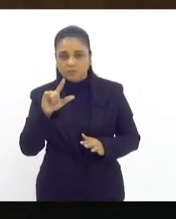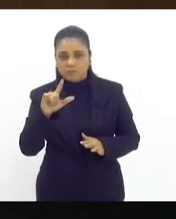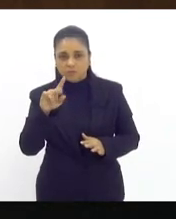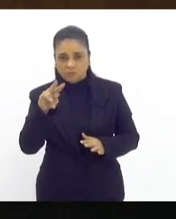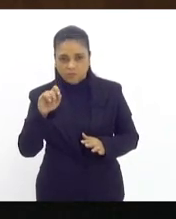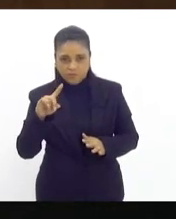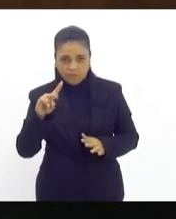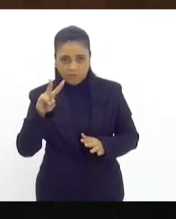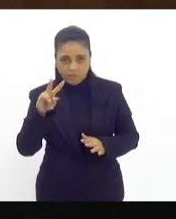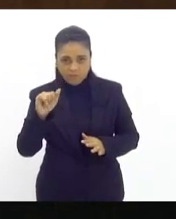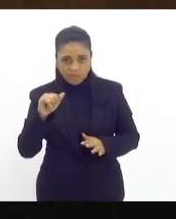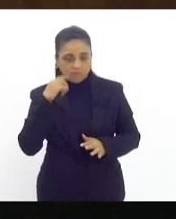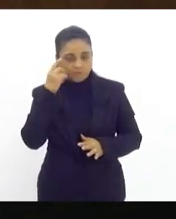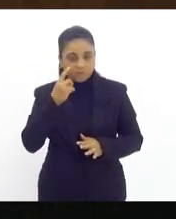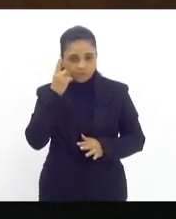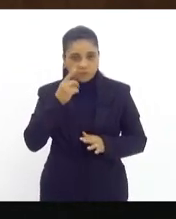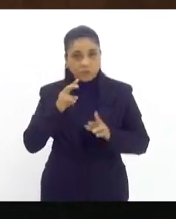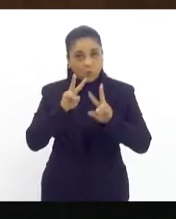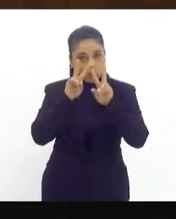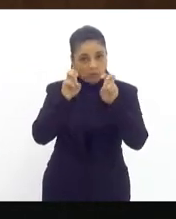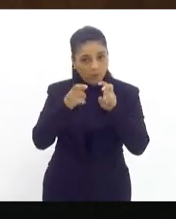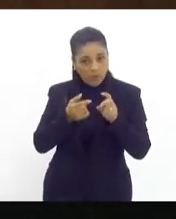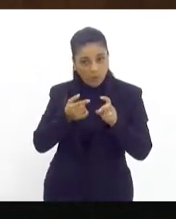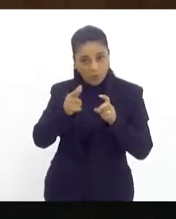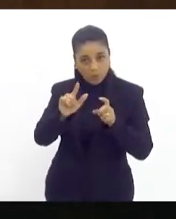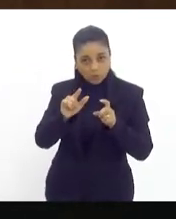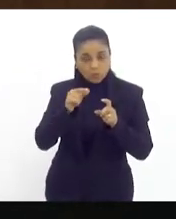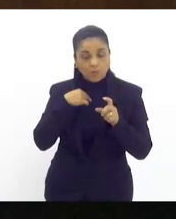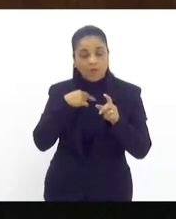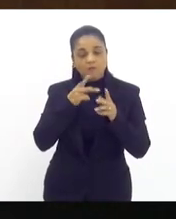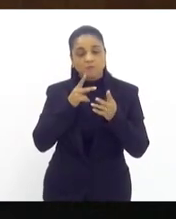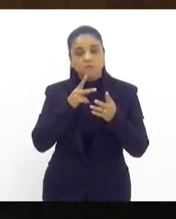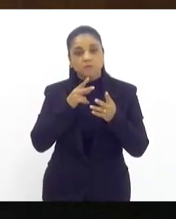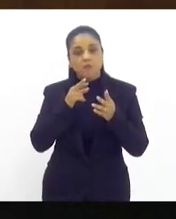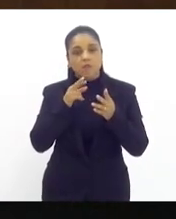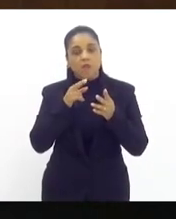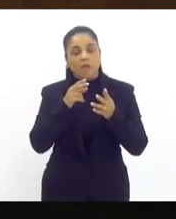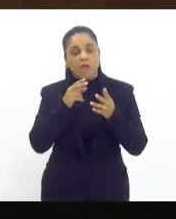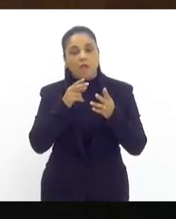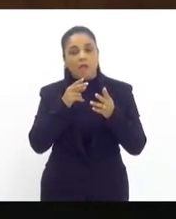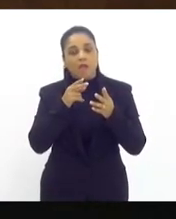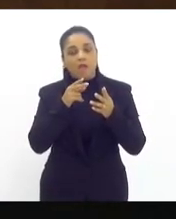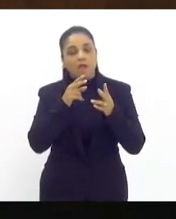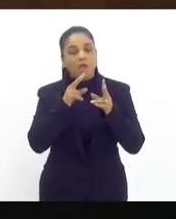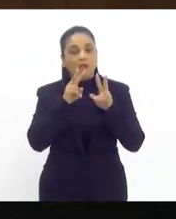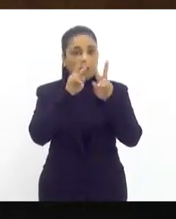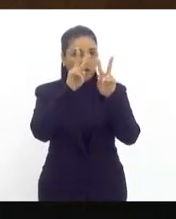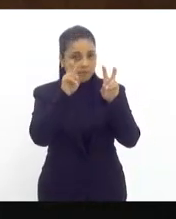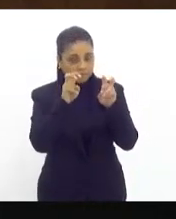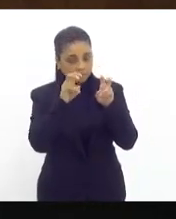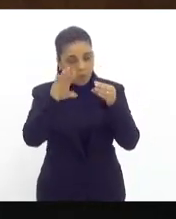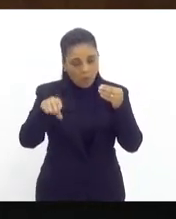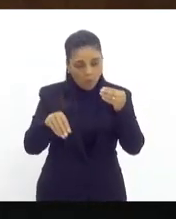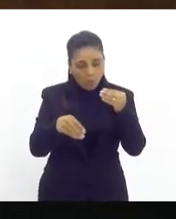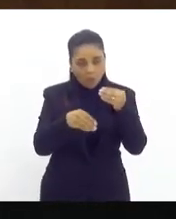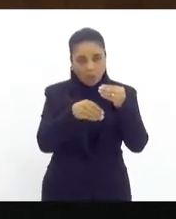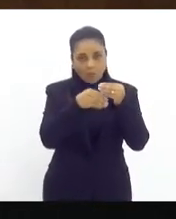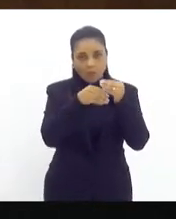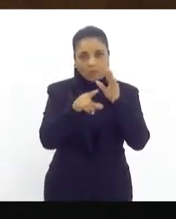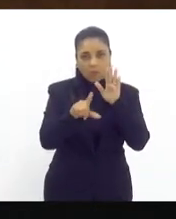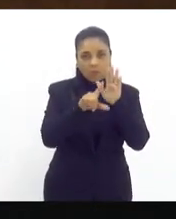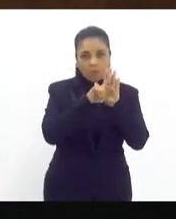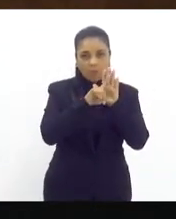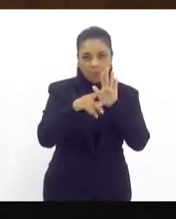tema era era outro mas ele tratava ele regulava especificamente essa matéria no corpo da Lei proposta pelo